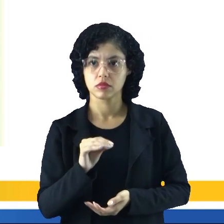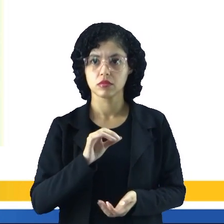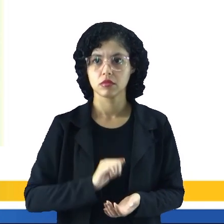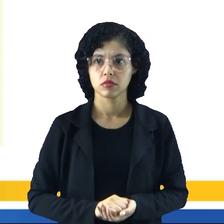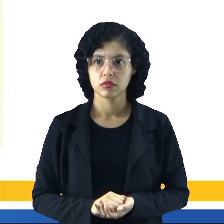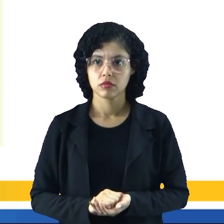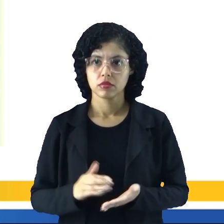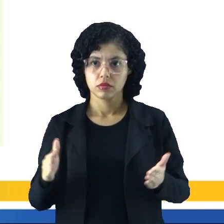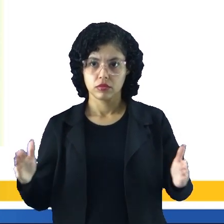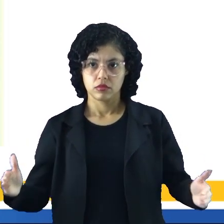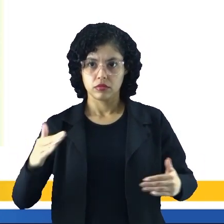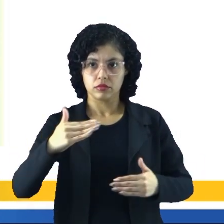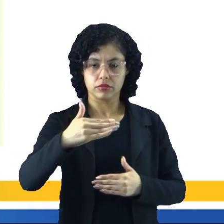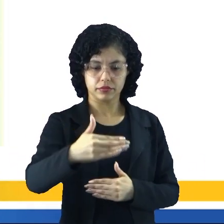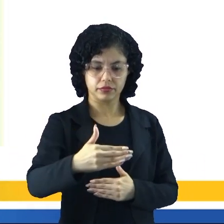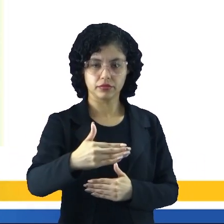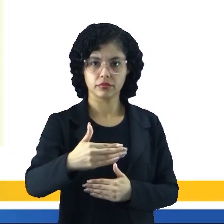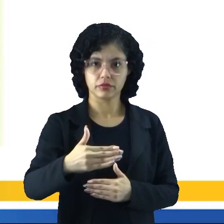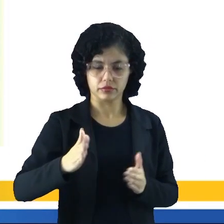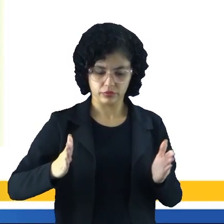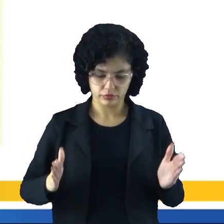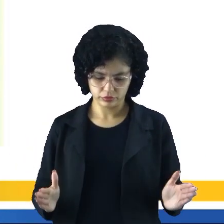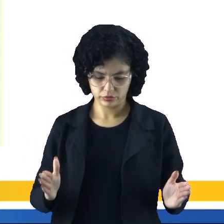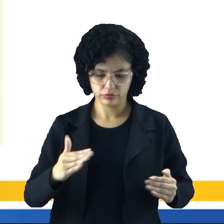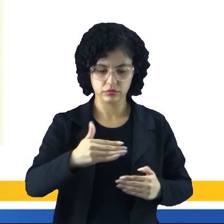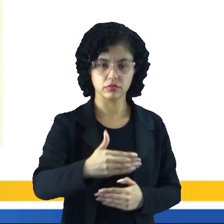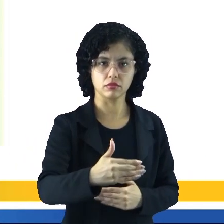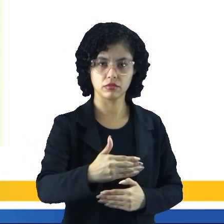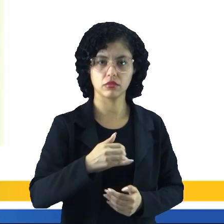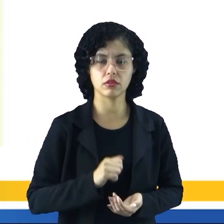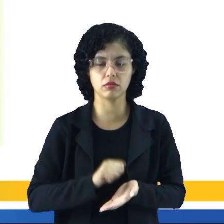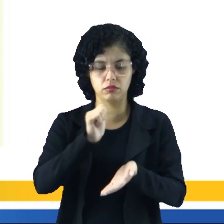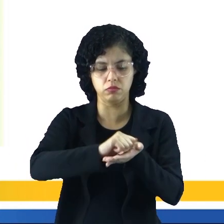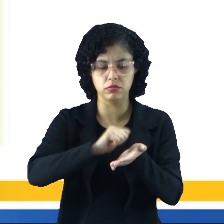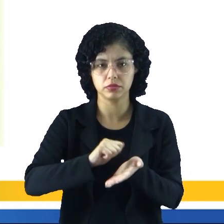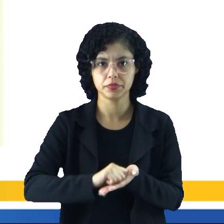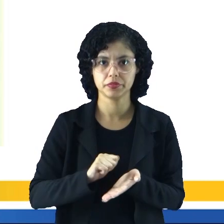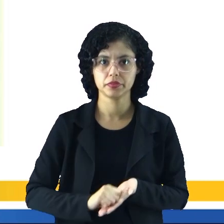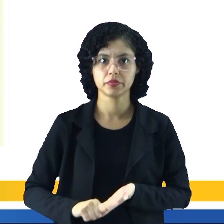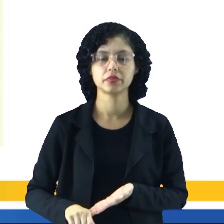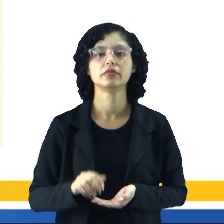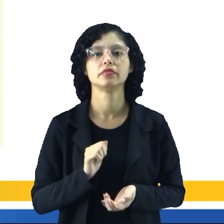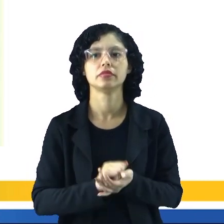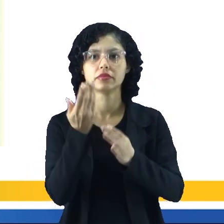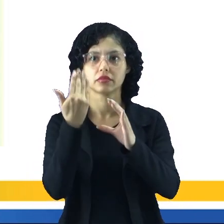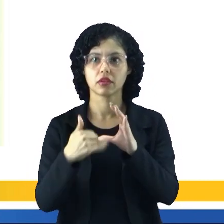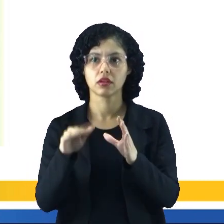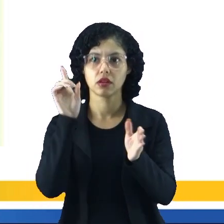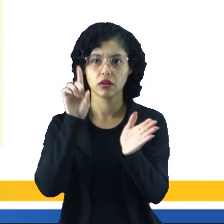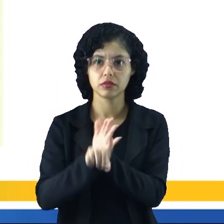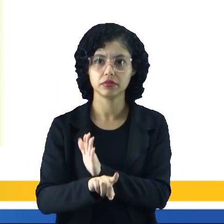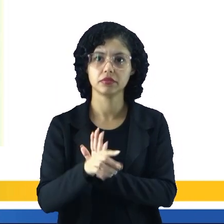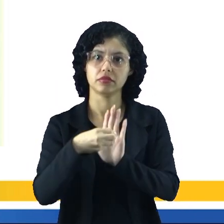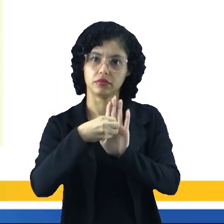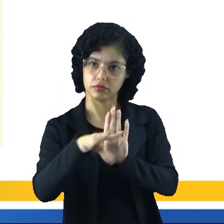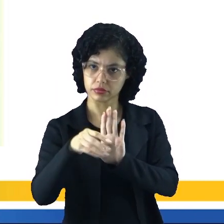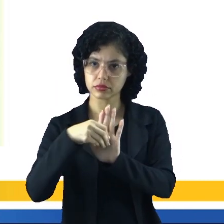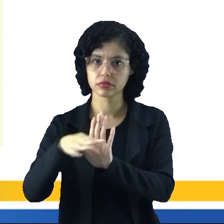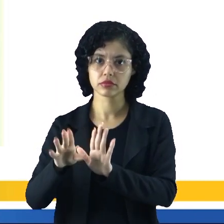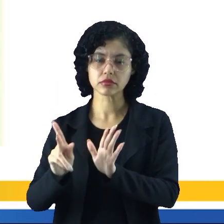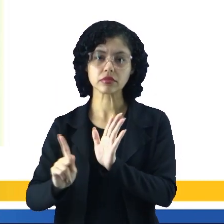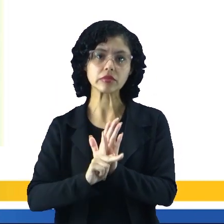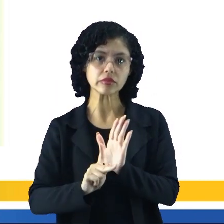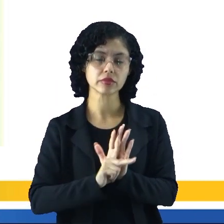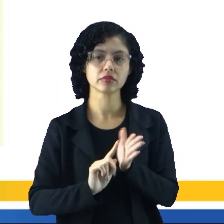e da forma de um tablet moderno em que escrevia um recados perguntas ou transmitiam